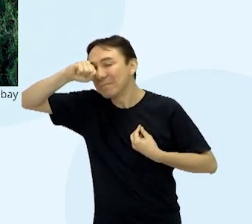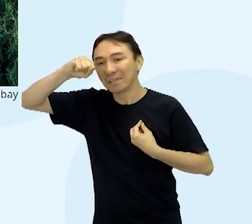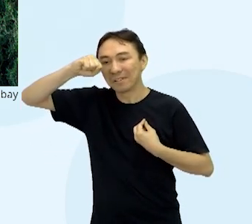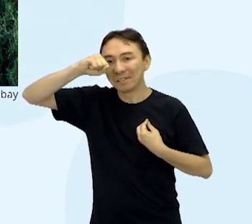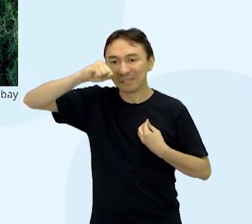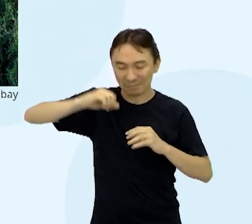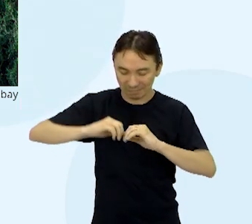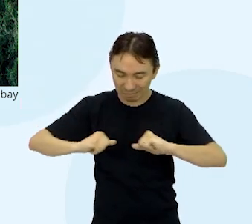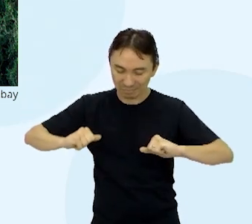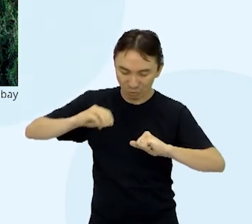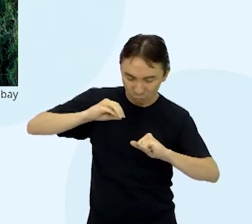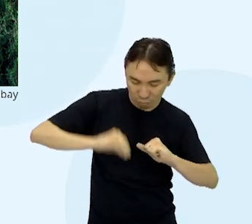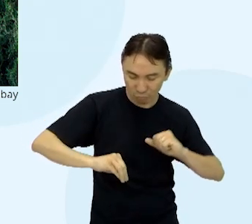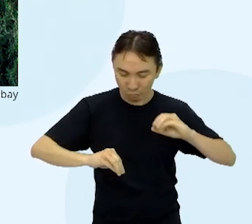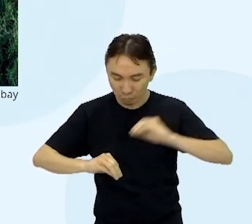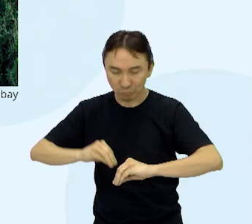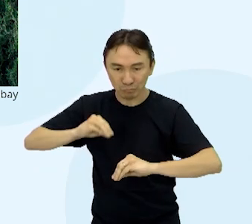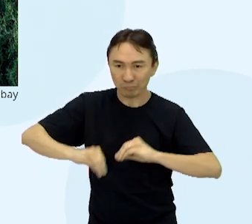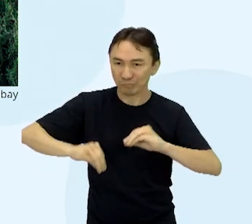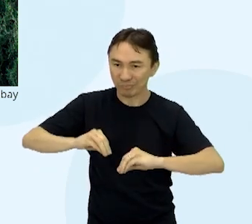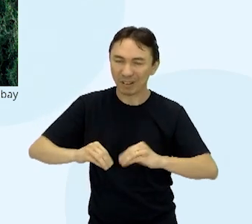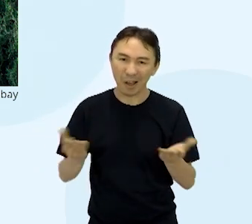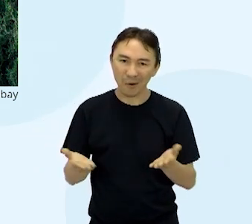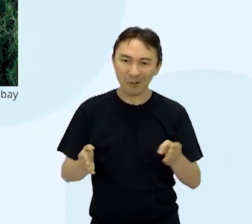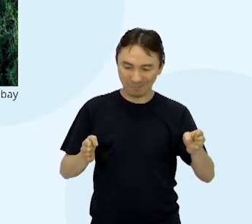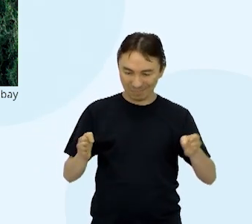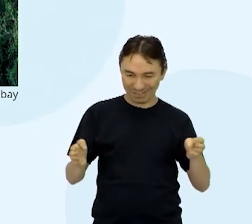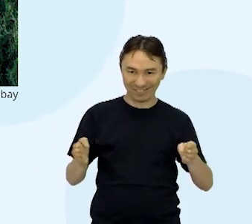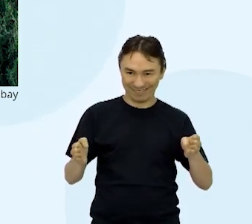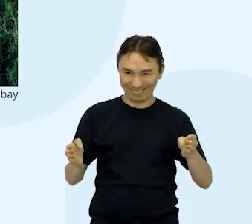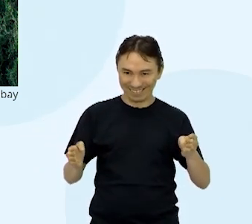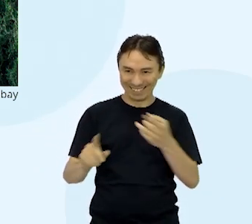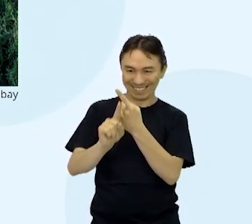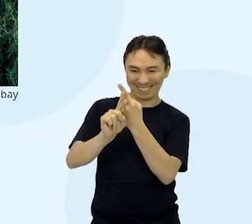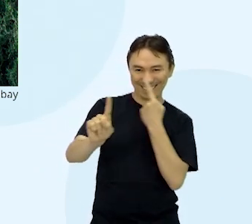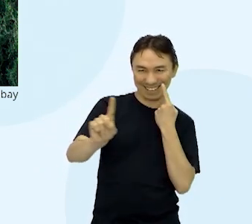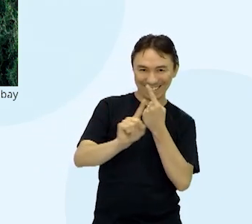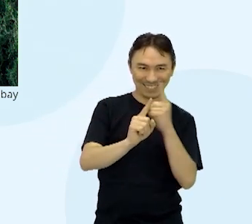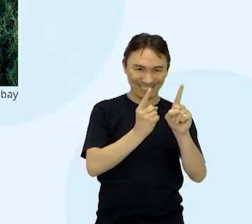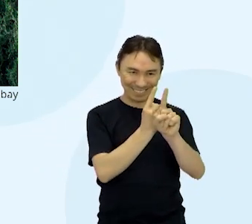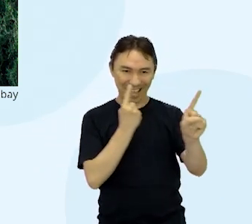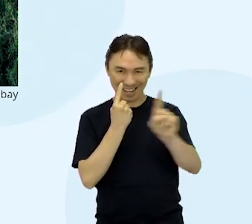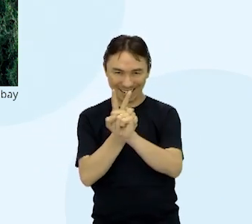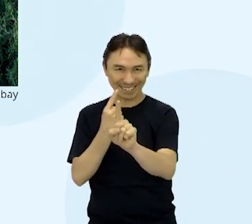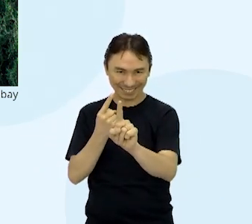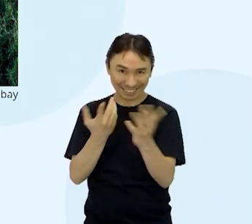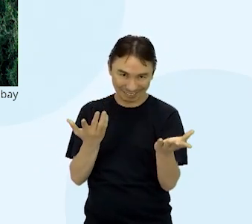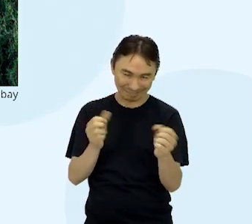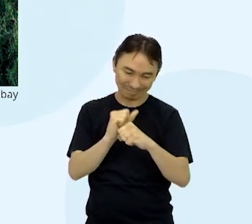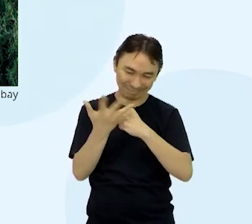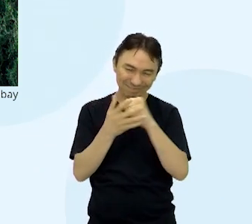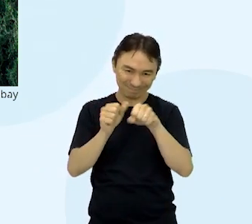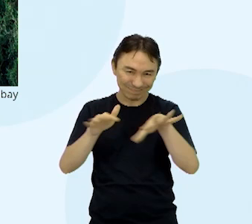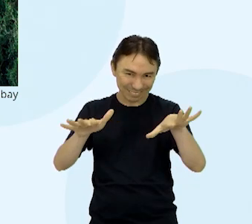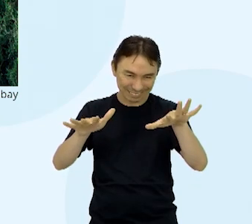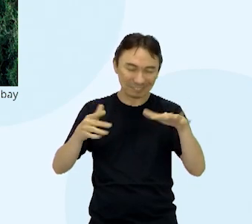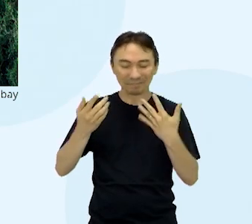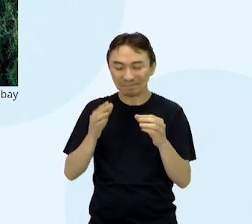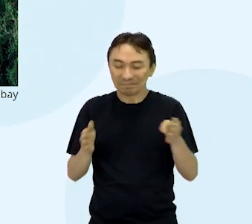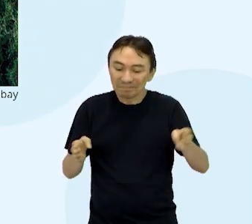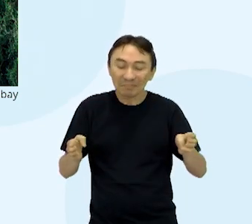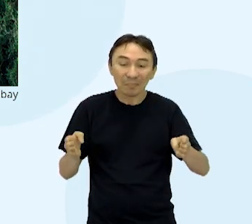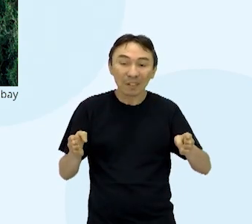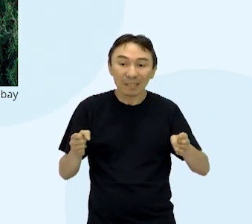do distanciamento social, do período de pandemia? Né? Então, o objetivo dessa dinâmica é promover um momento